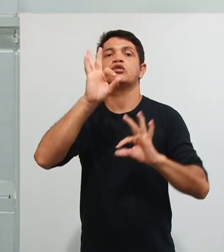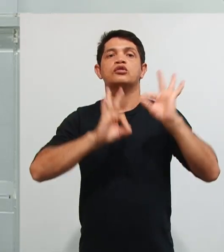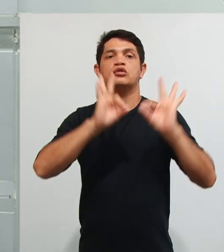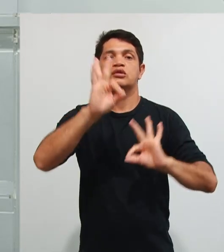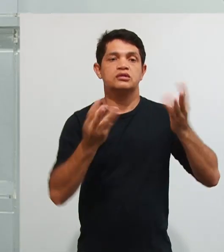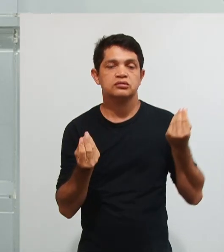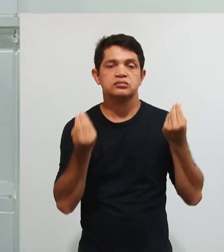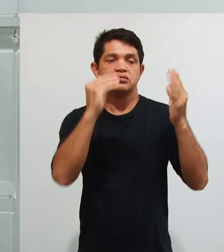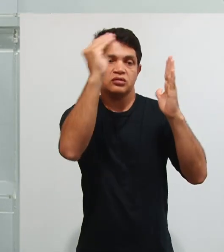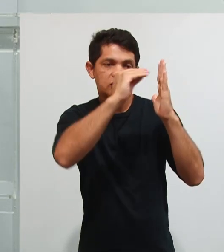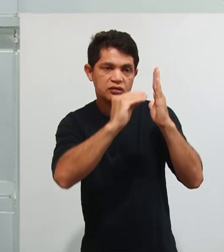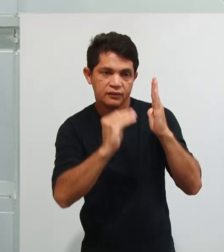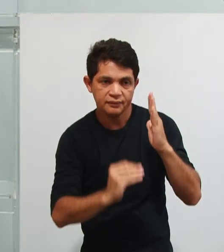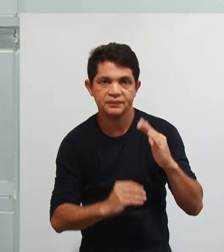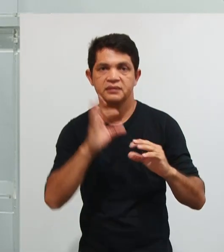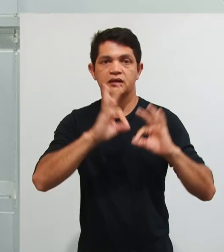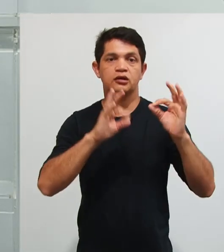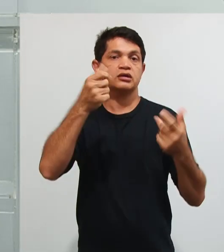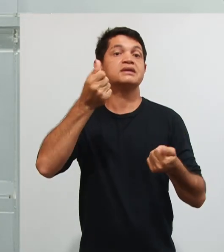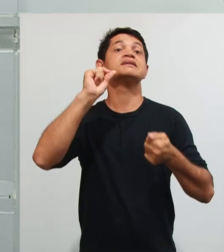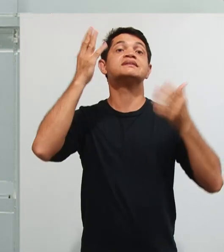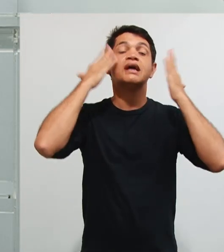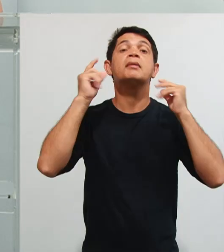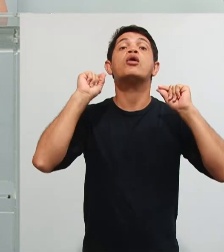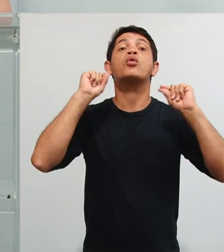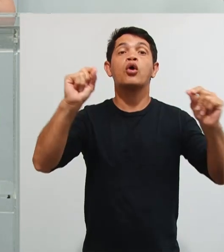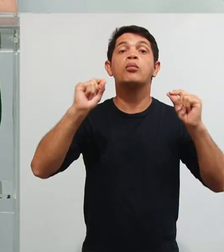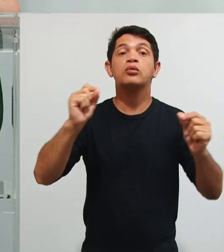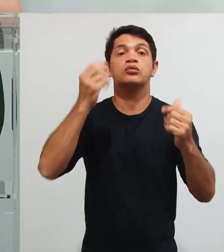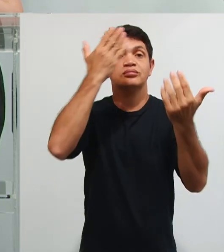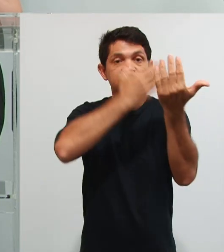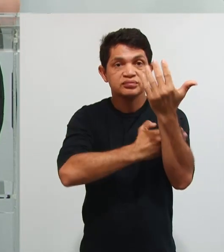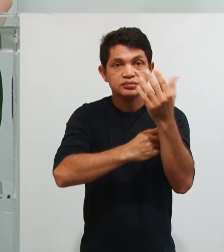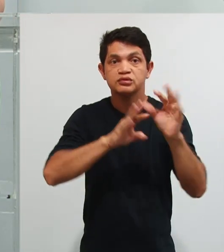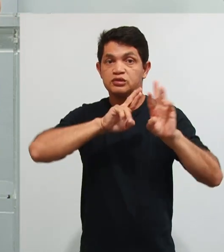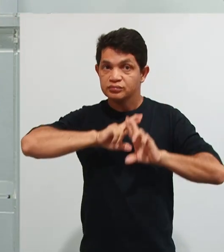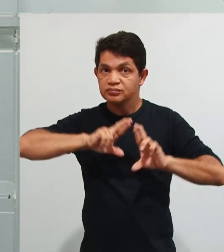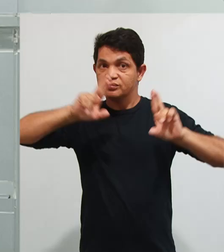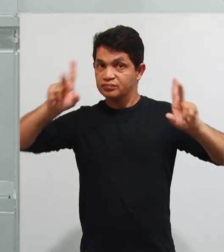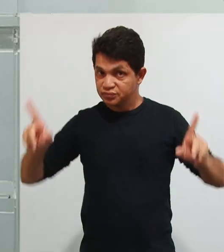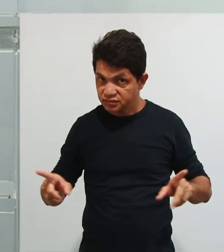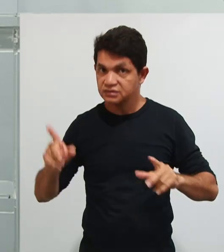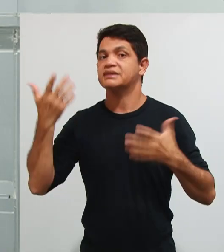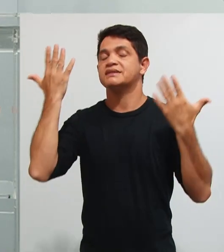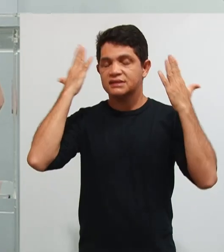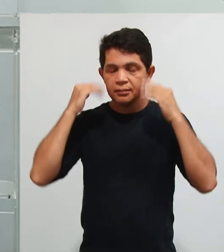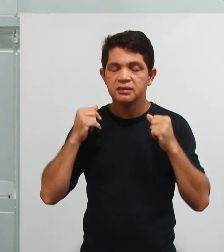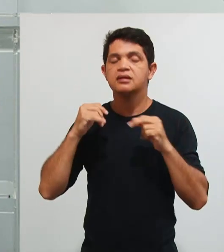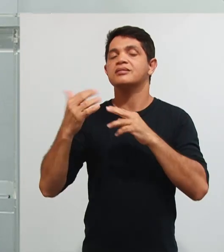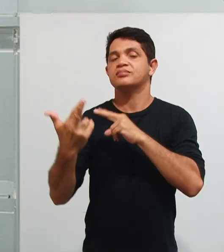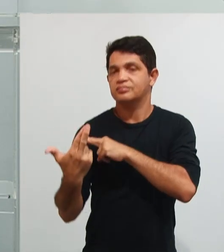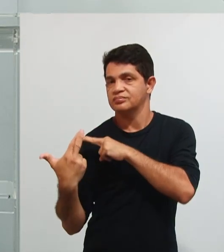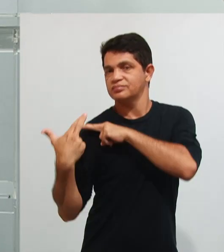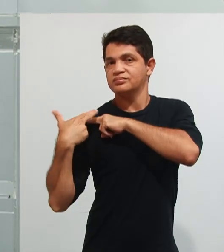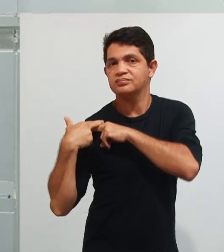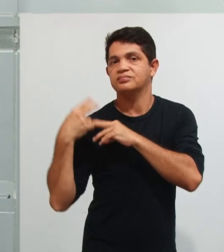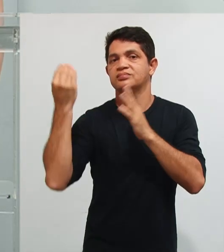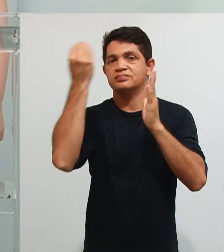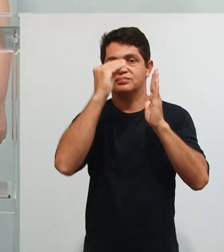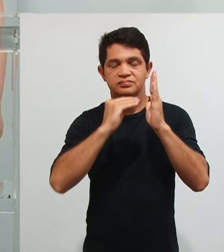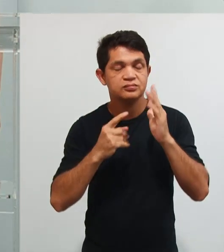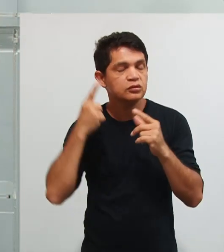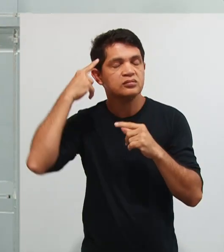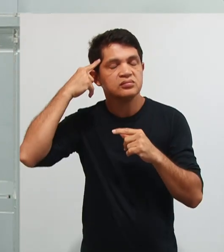as esferas. Numa organização não será diferente. E ainda, faço um recorte aqui do